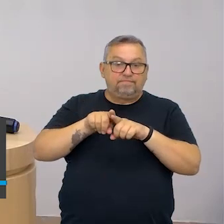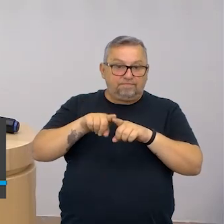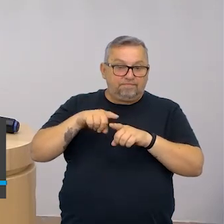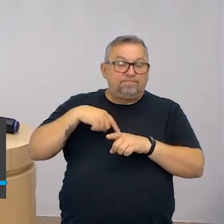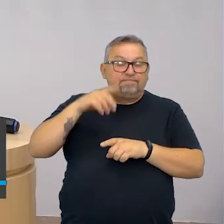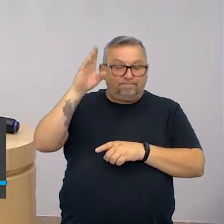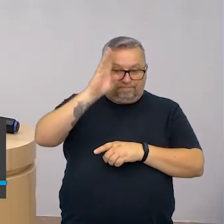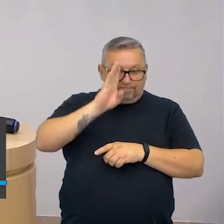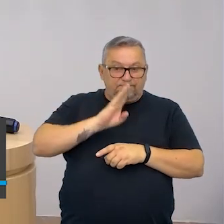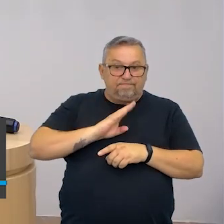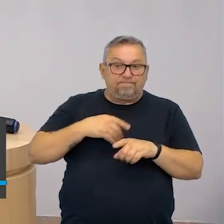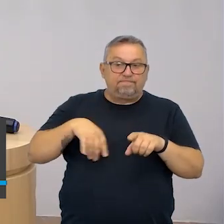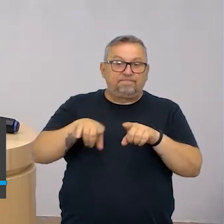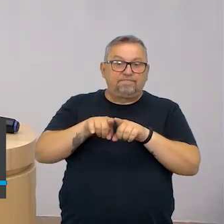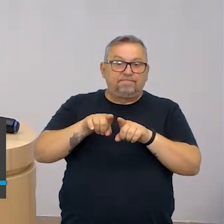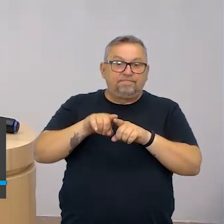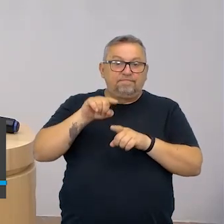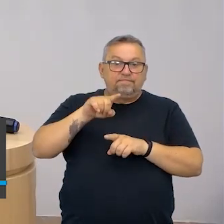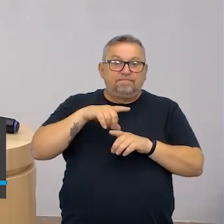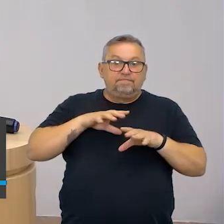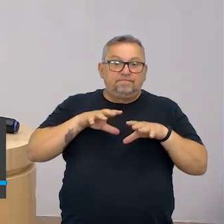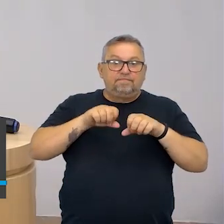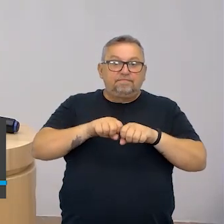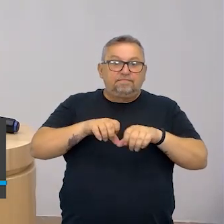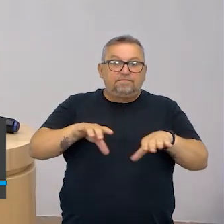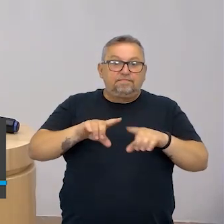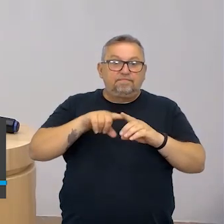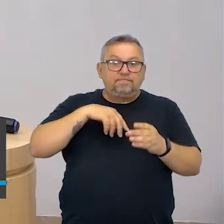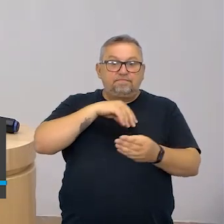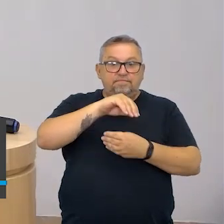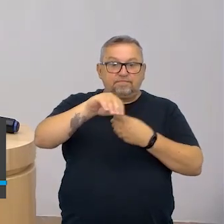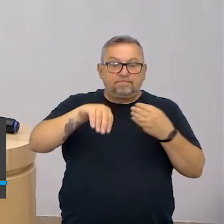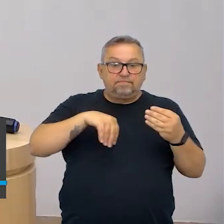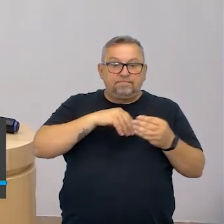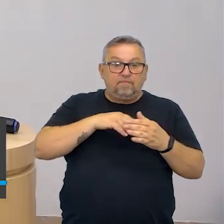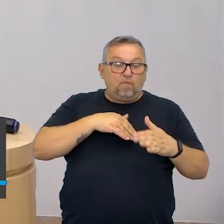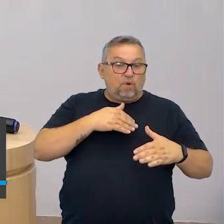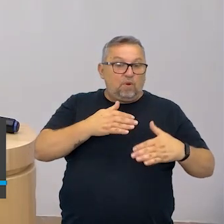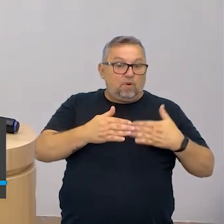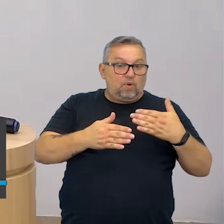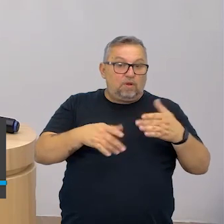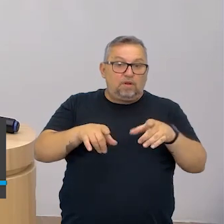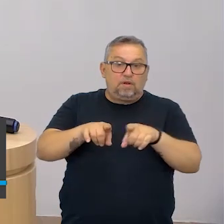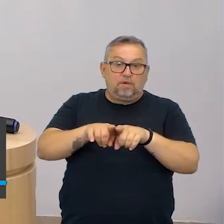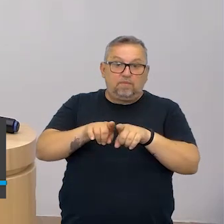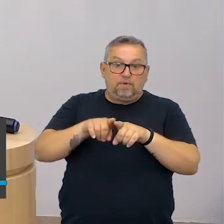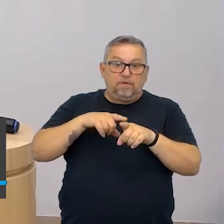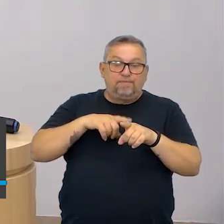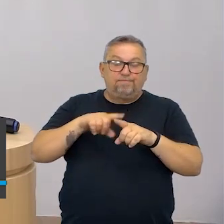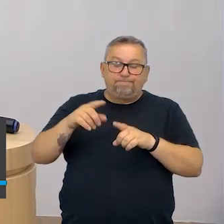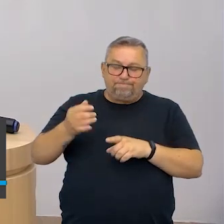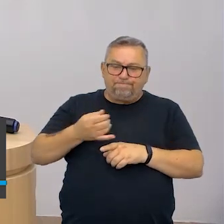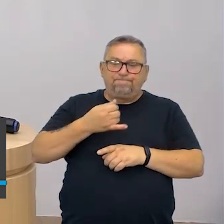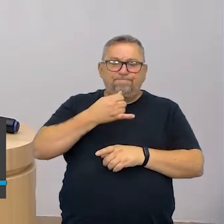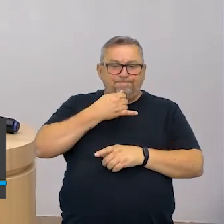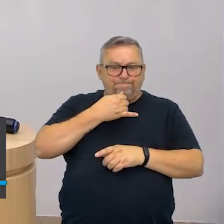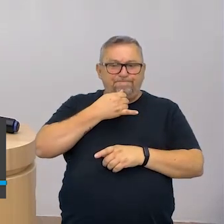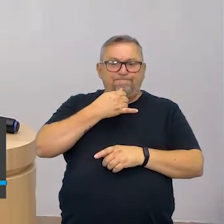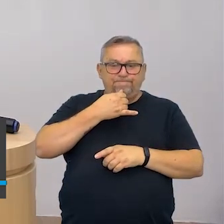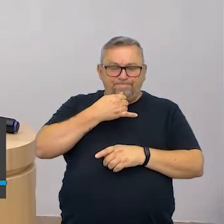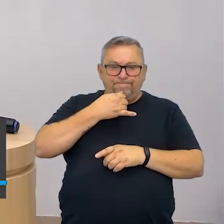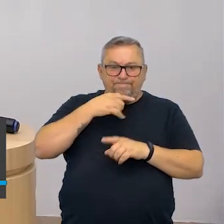isso. E essa colonização envolveu esse processo também lastimável